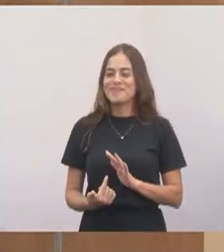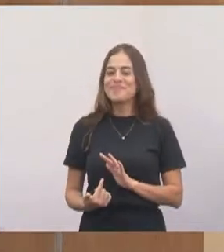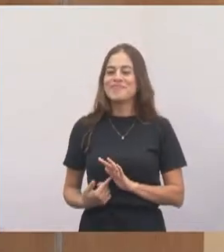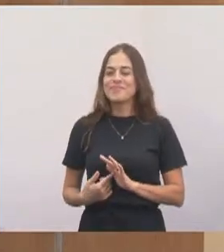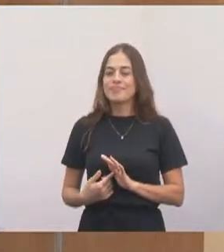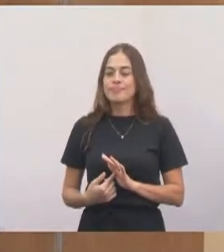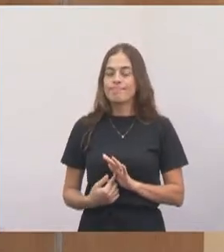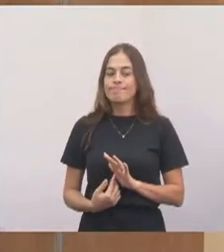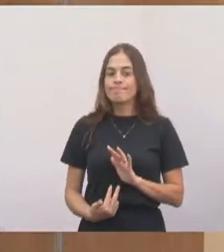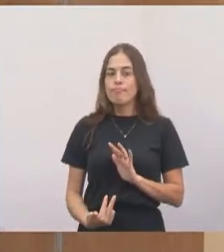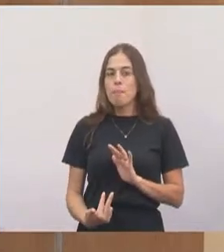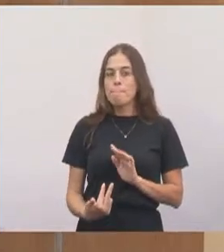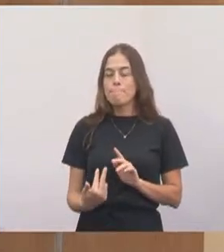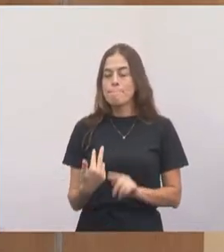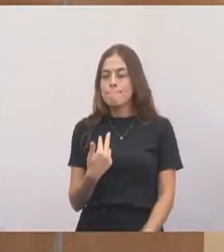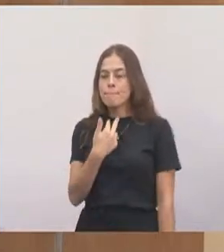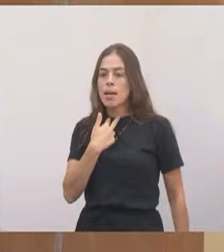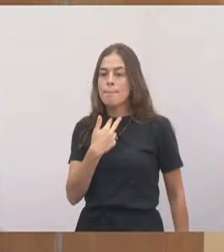impeditivas para